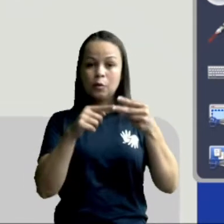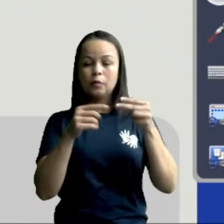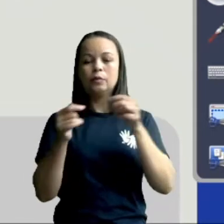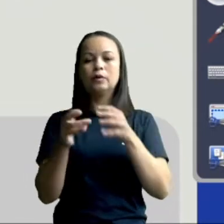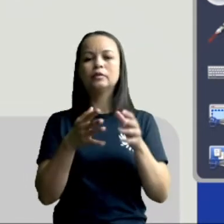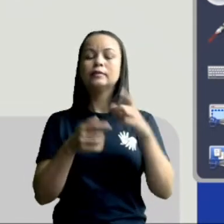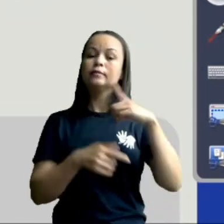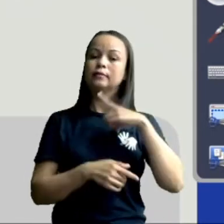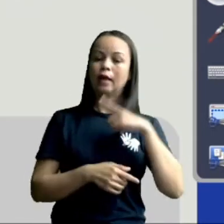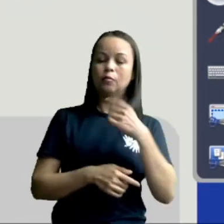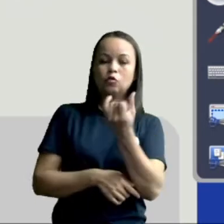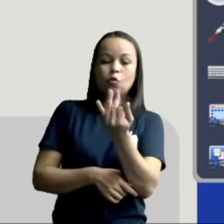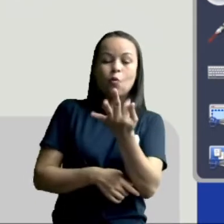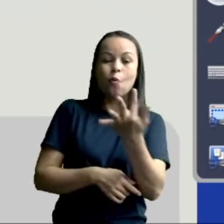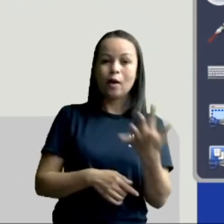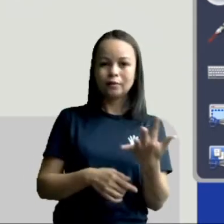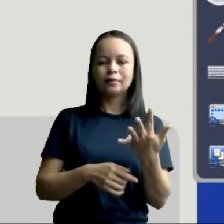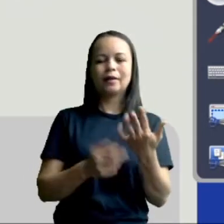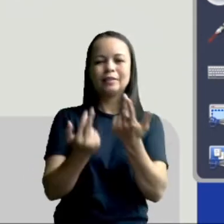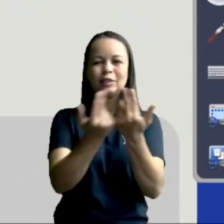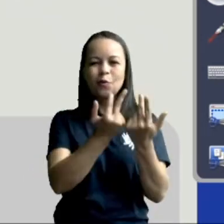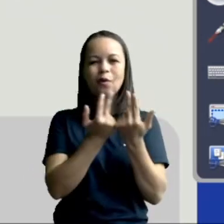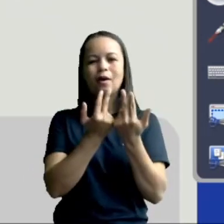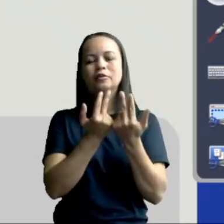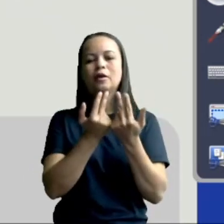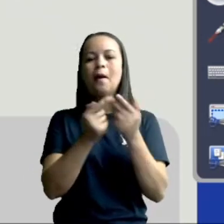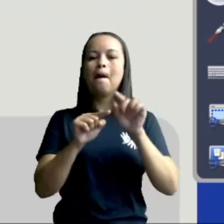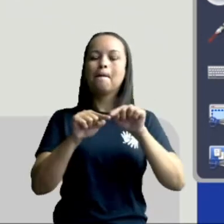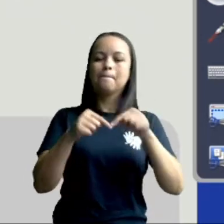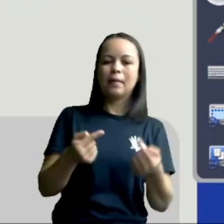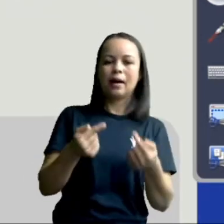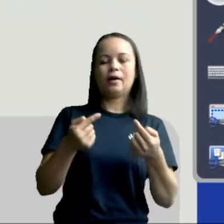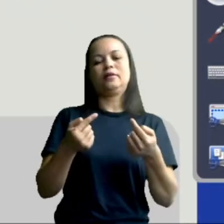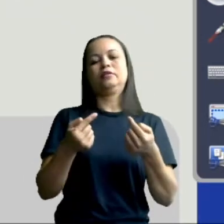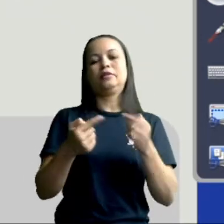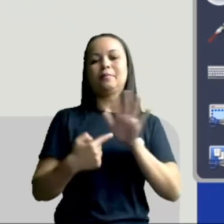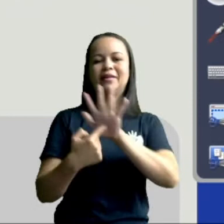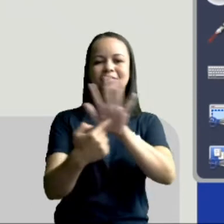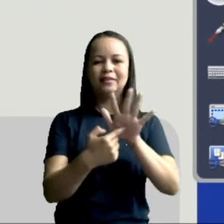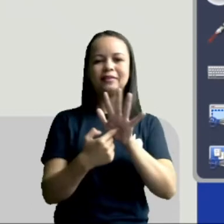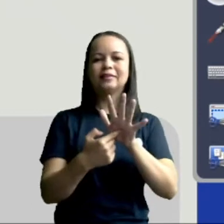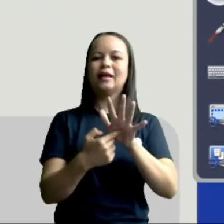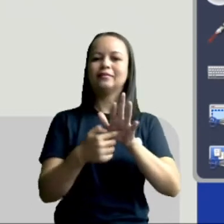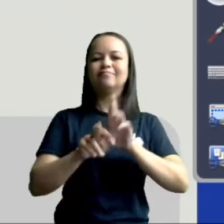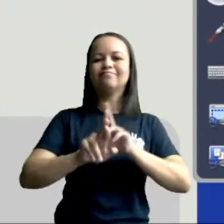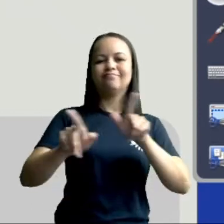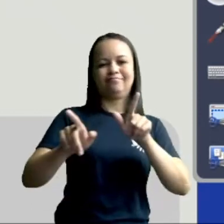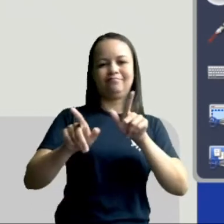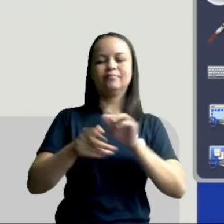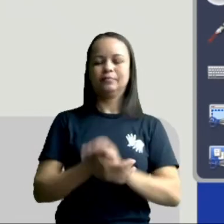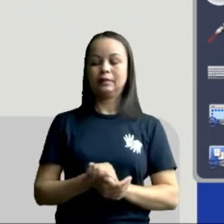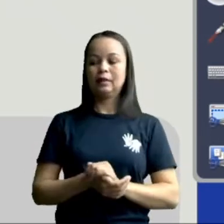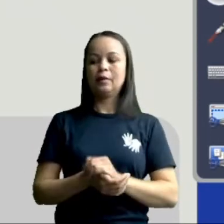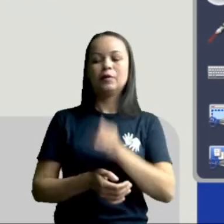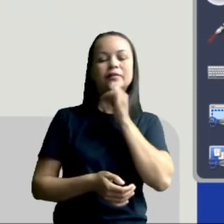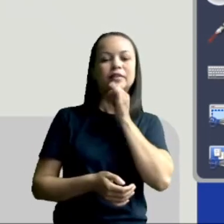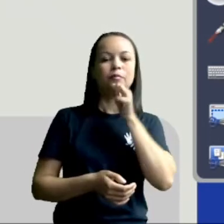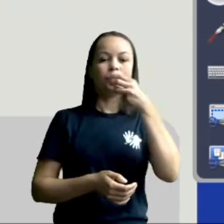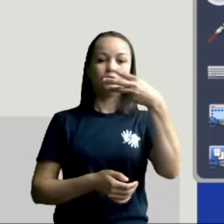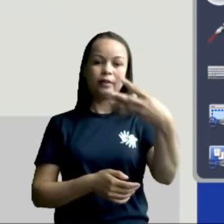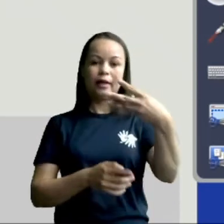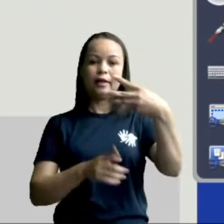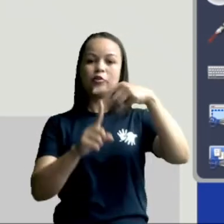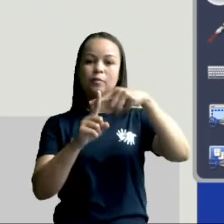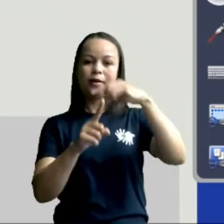temos quantidades iguais, mas representadas de modos diferentes. Por exemplo, aqui, 3 mais